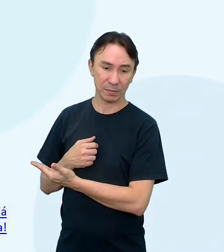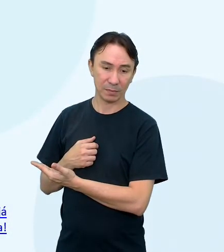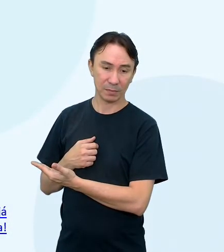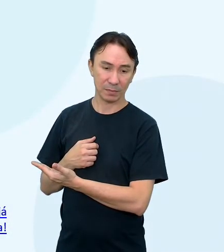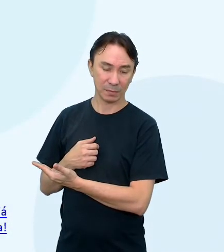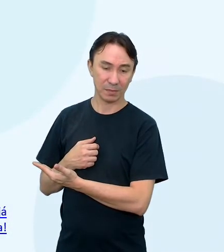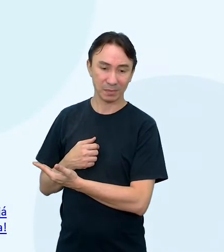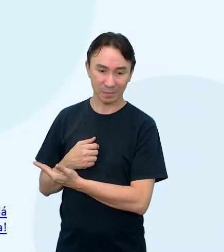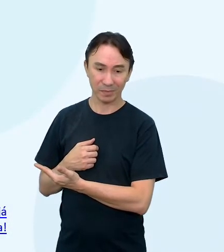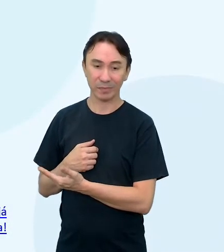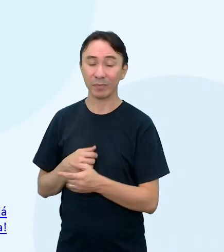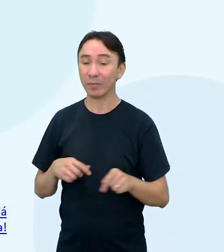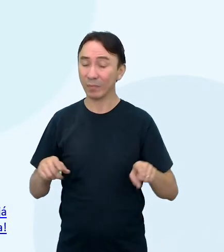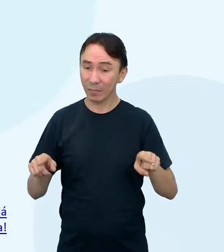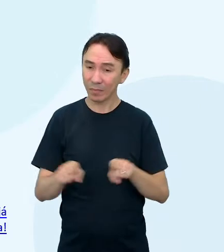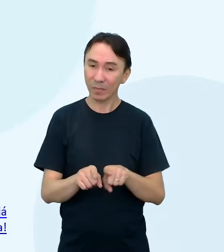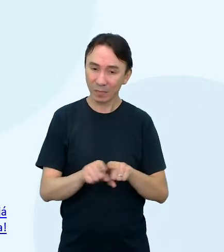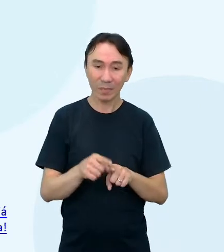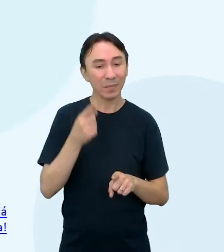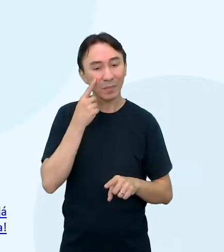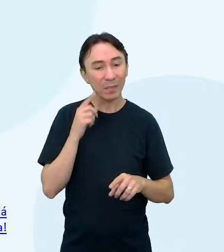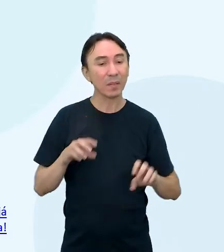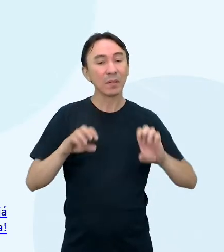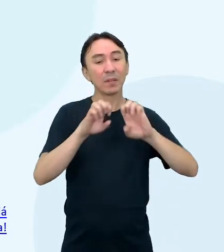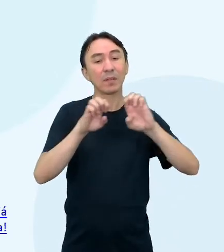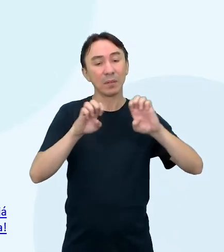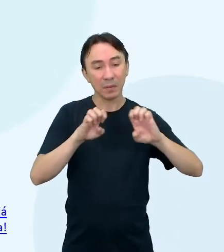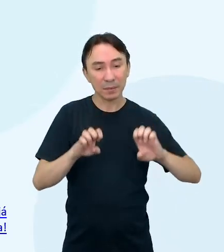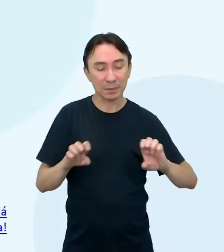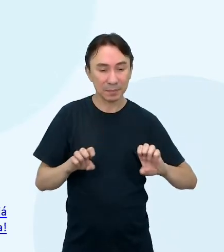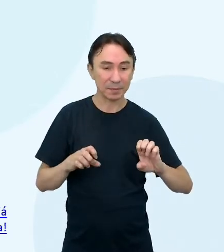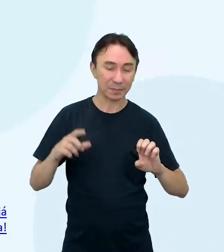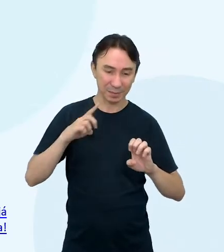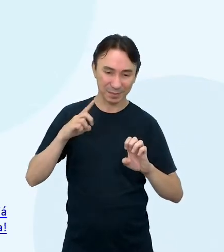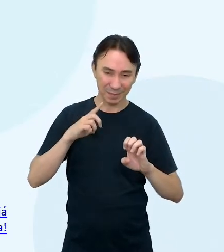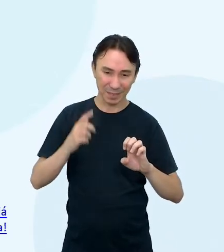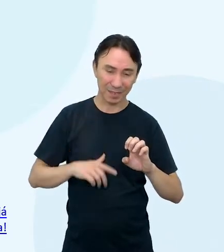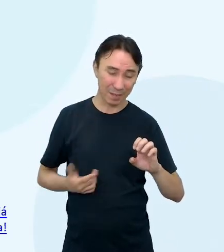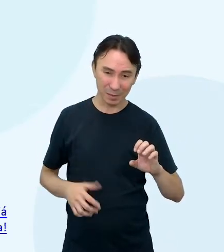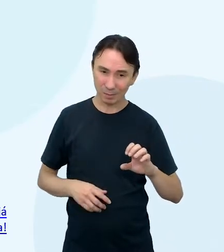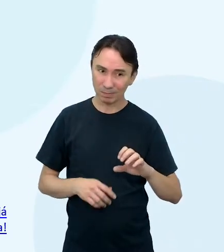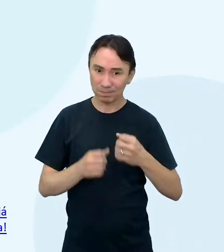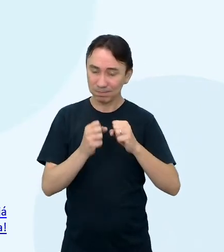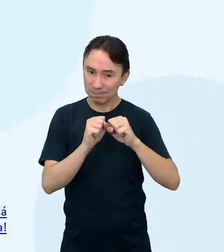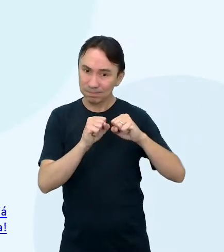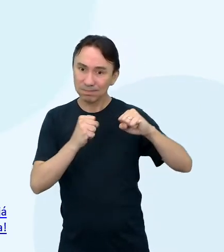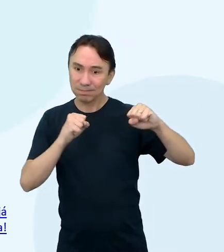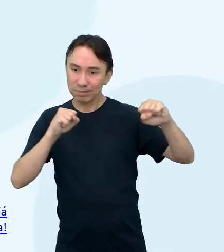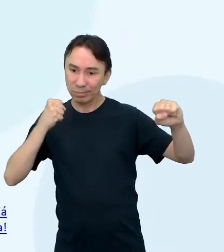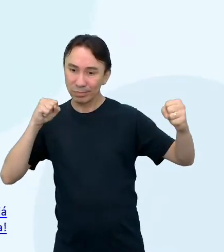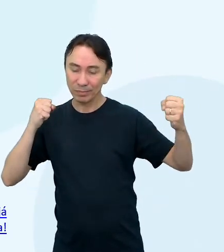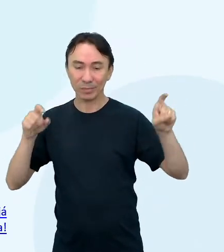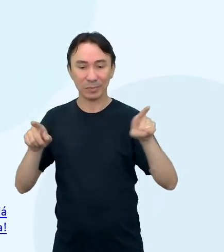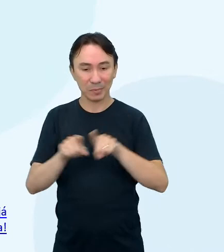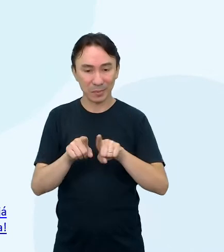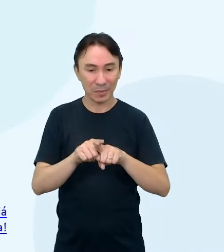e a estrutura, quando ela é mais complexa e maior, gerando a figurinha que vocês estão vendo